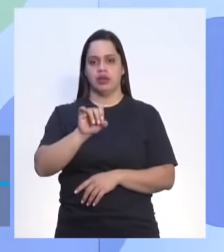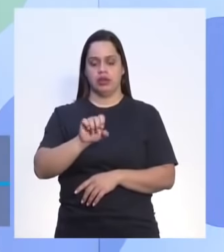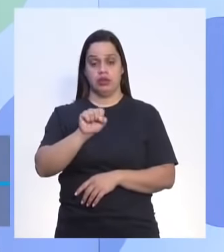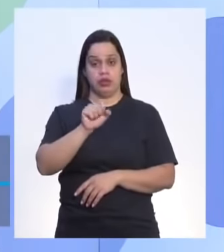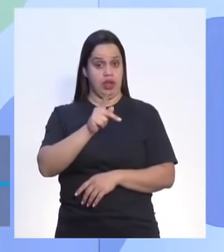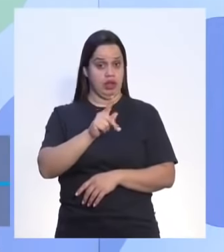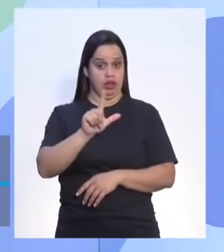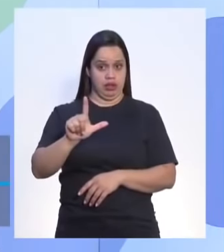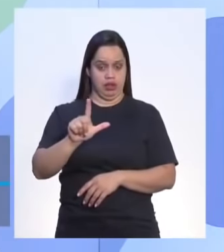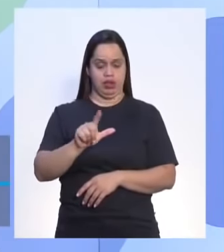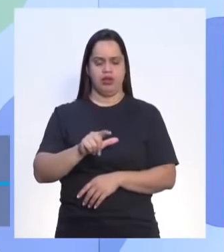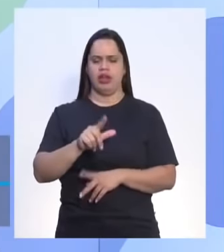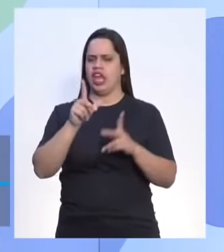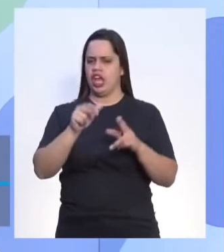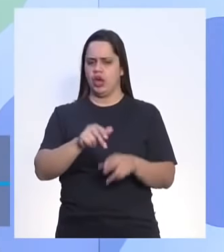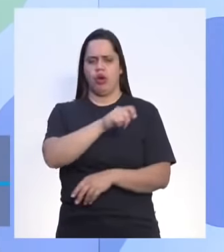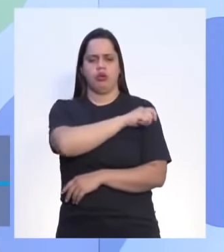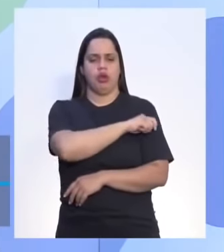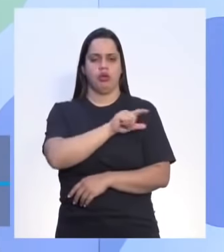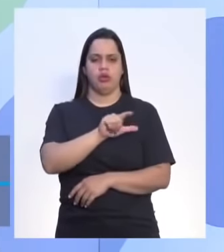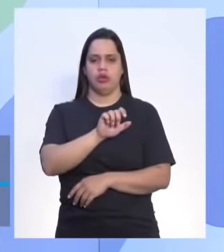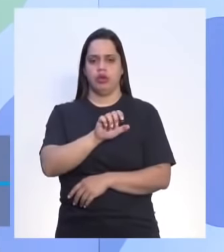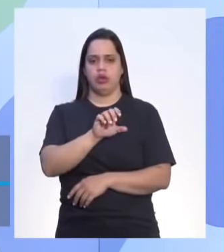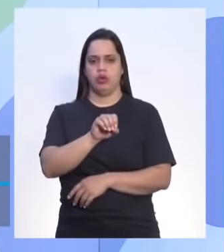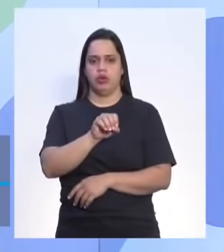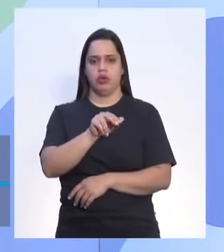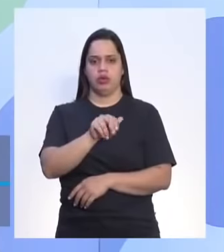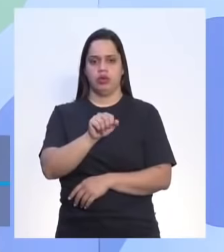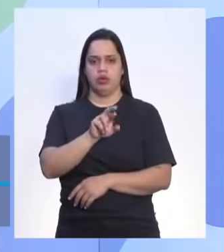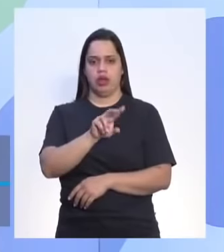do Leonardo, colocou quilogramas.